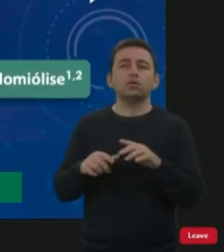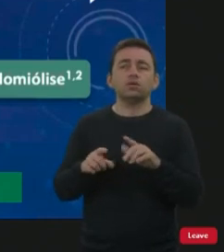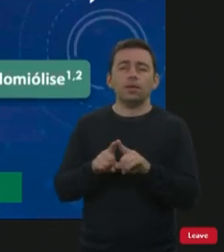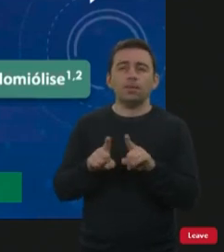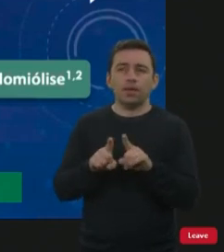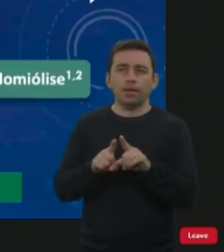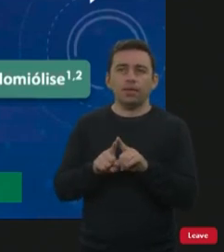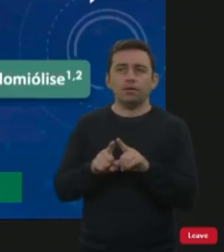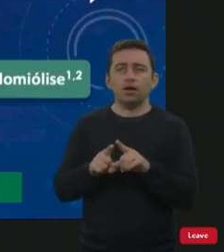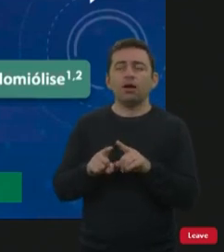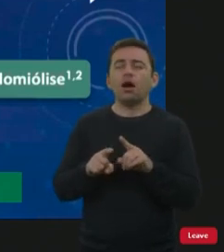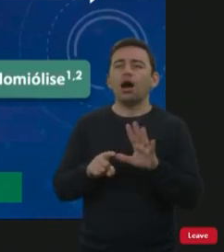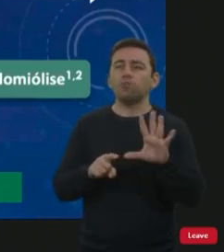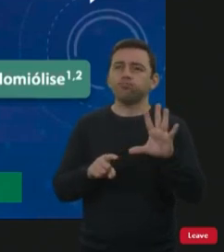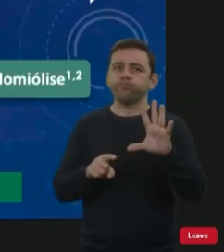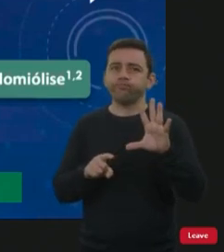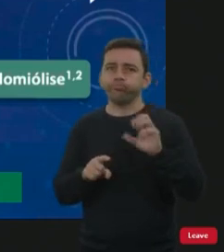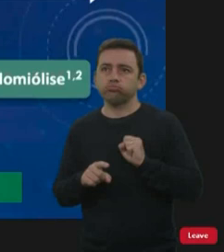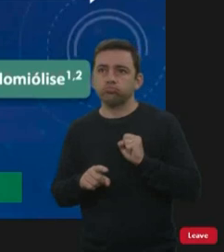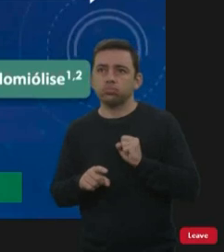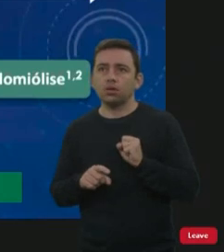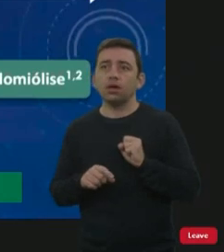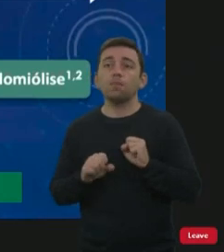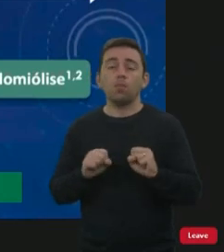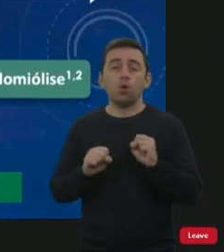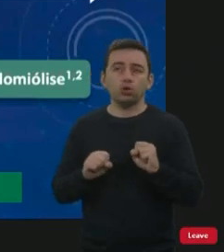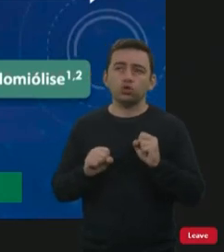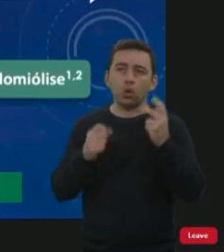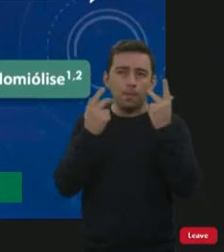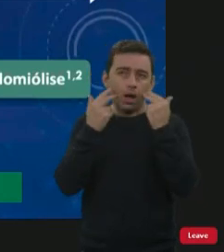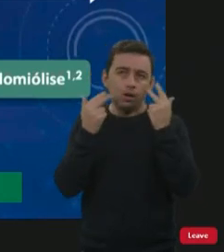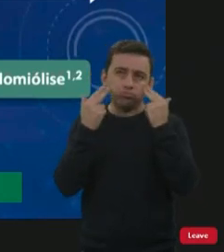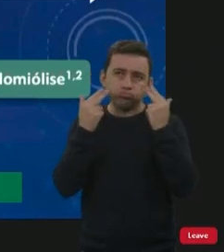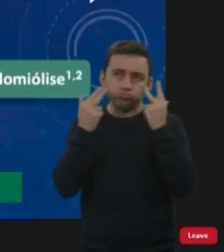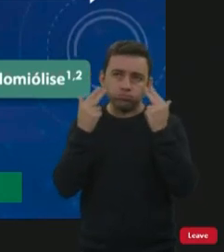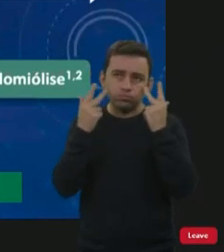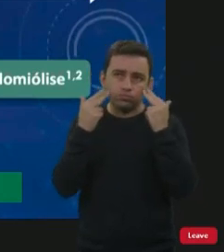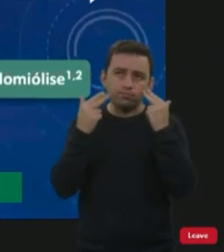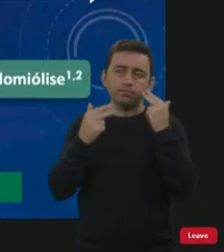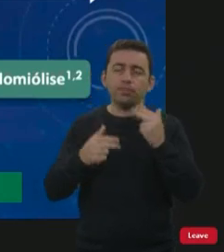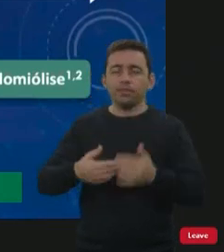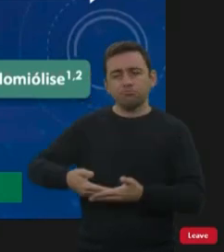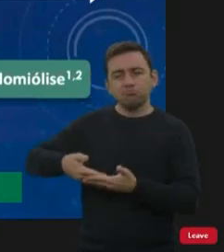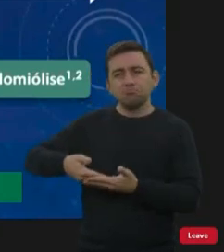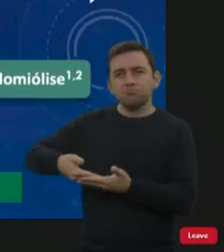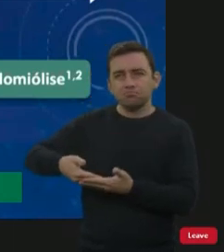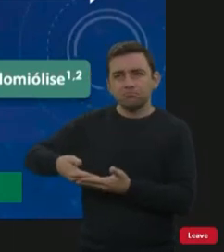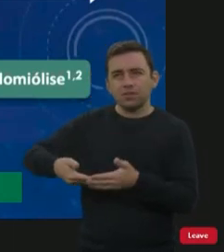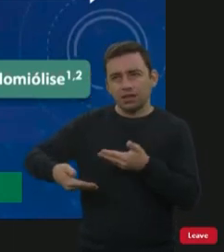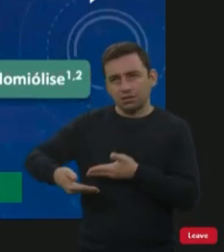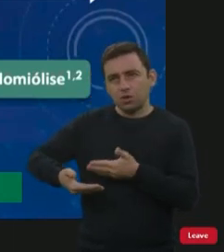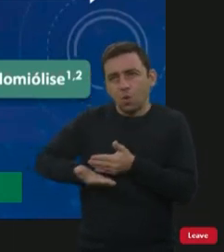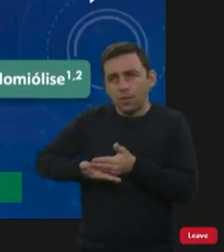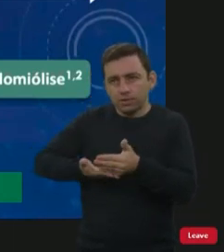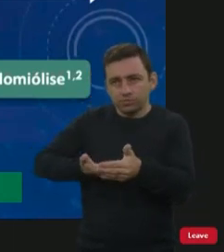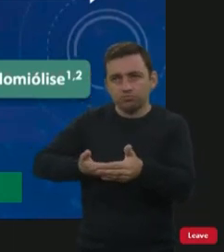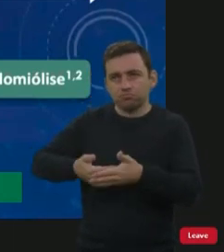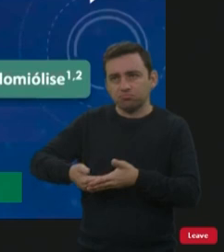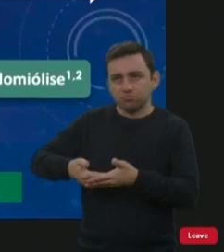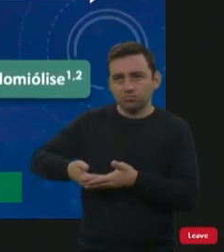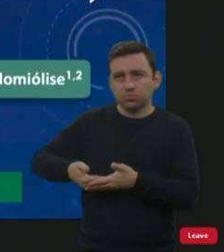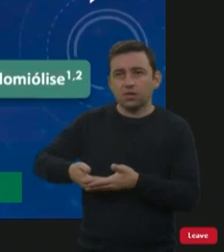de acometimento. Então, a gente tem as formas clássicas, que é de acometimento neonatal, né? Que no caso a gente vai ver um quadro, no caso